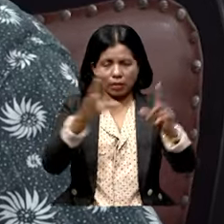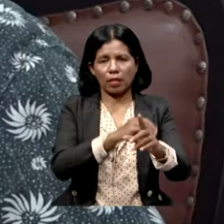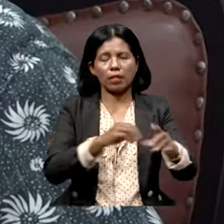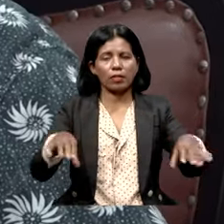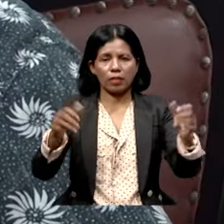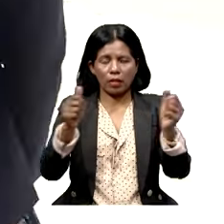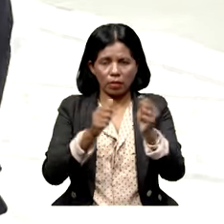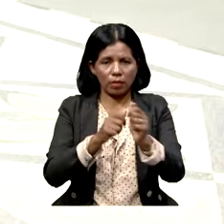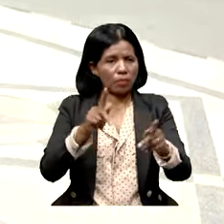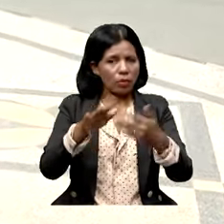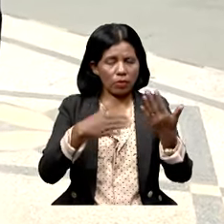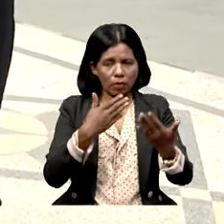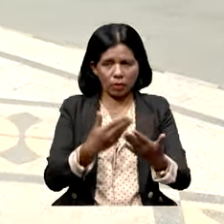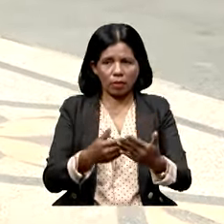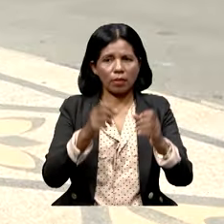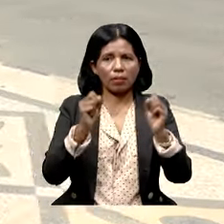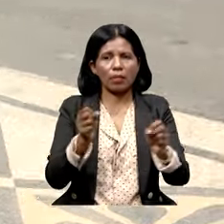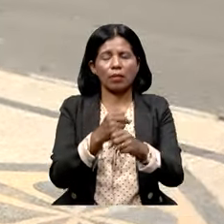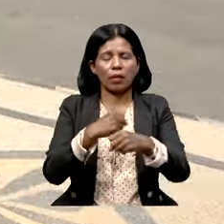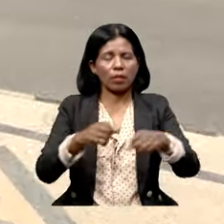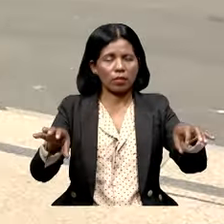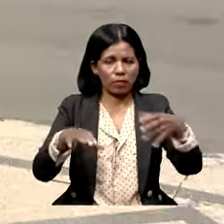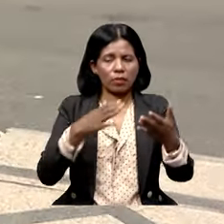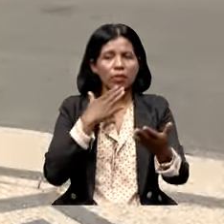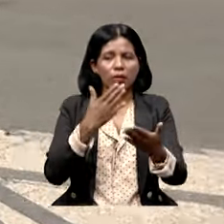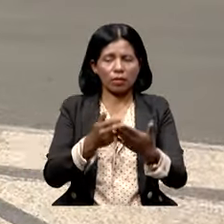coordena ho entidades hotu, nune bele halau missão no dia, ho